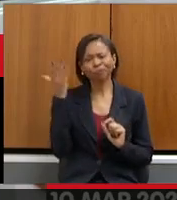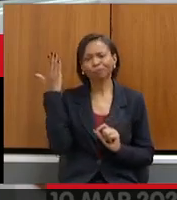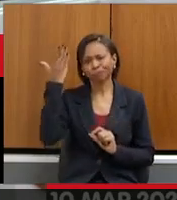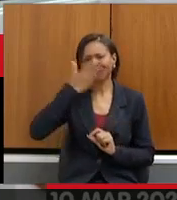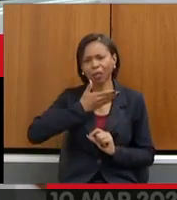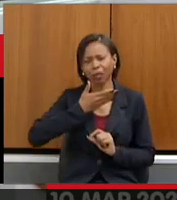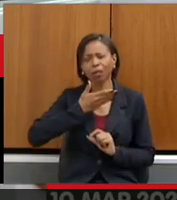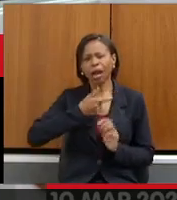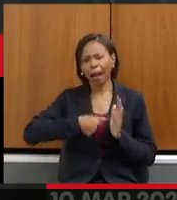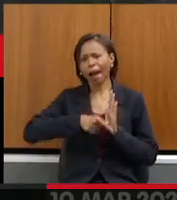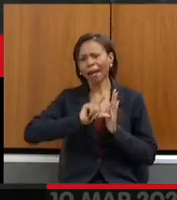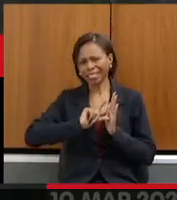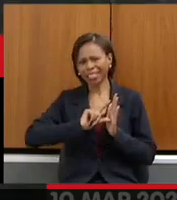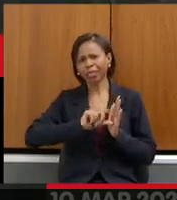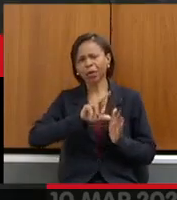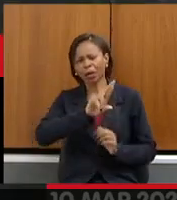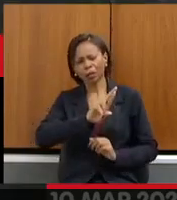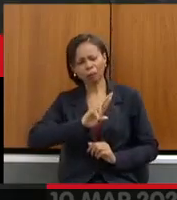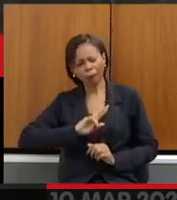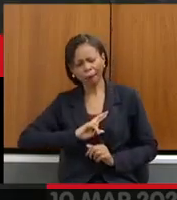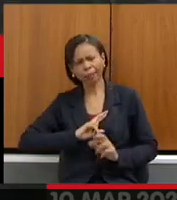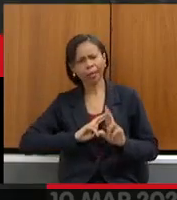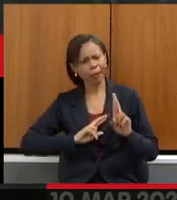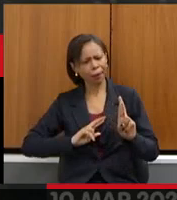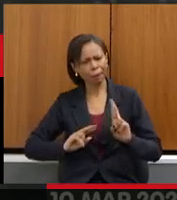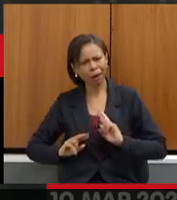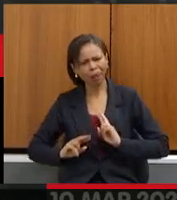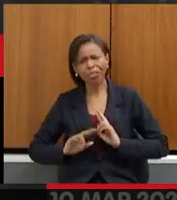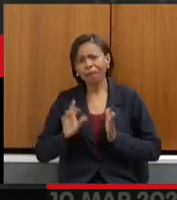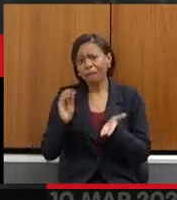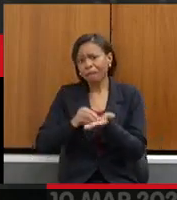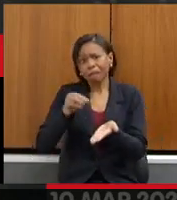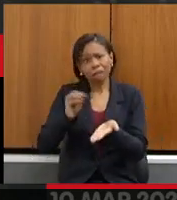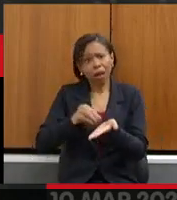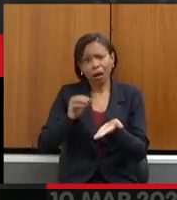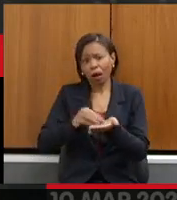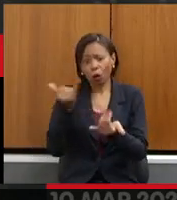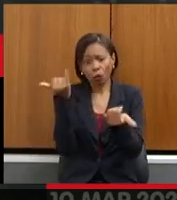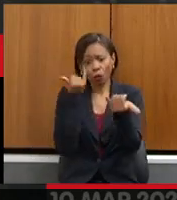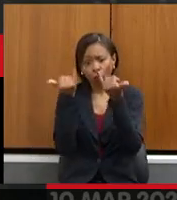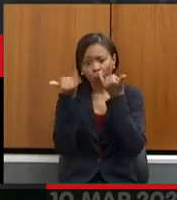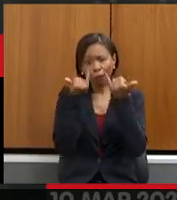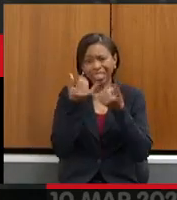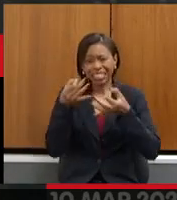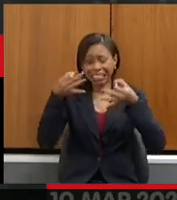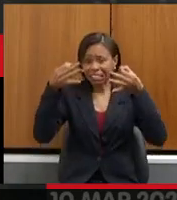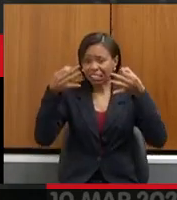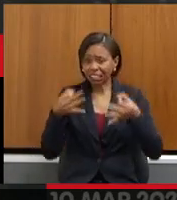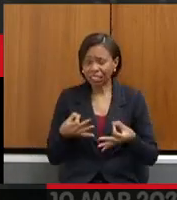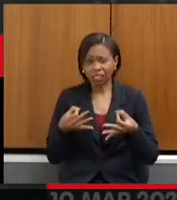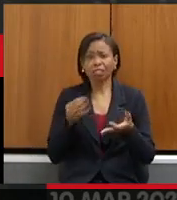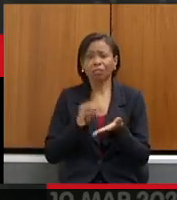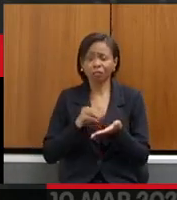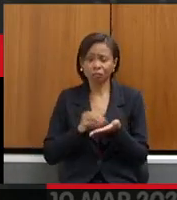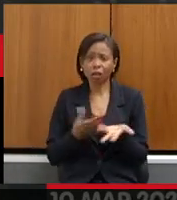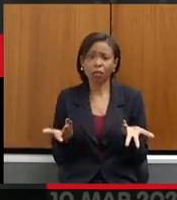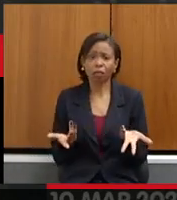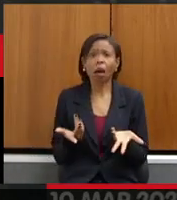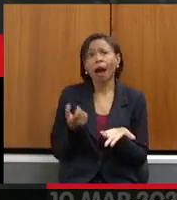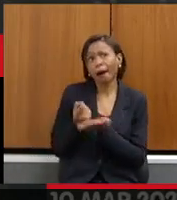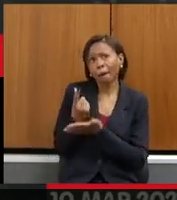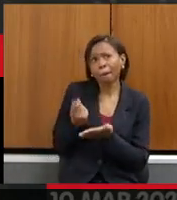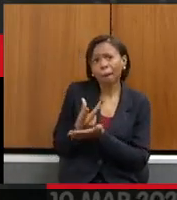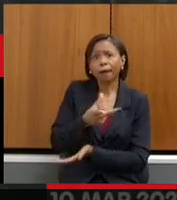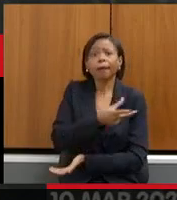como todas as respostas anteriores e uma falta de dados concretos objetivos não é então aquisição de vacina estamos